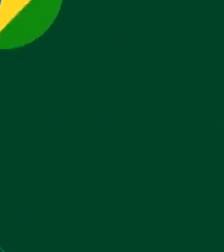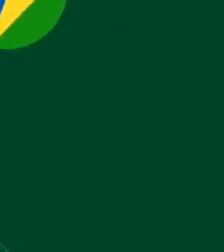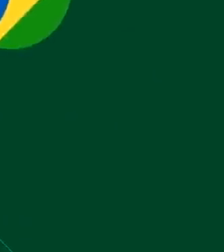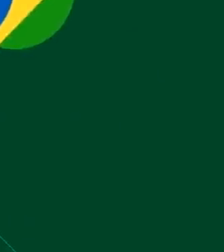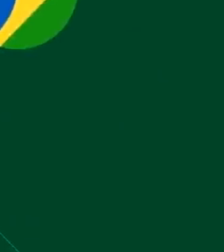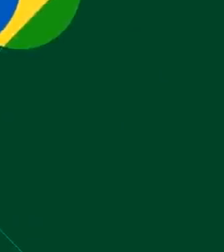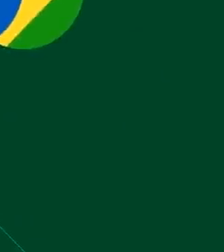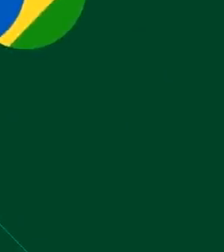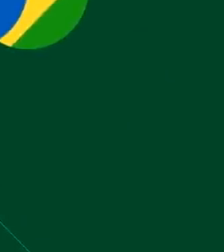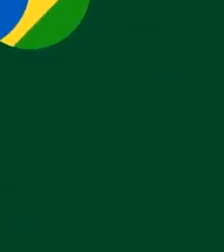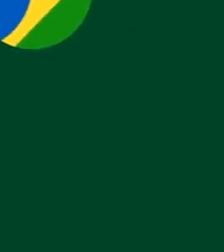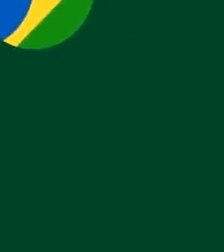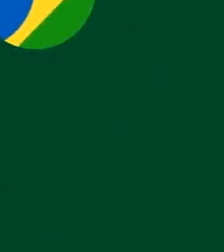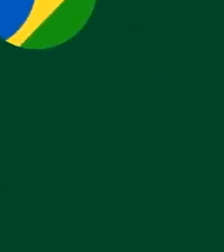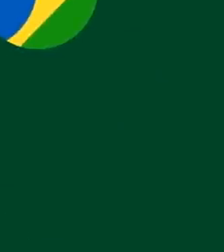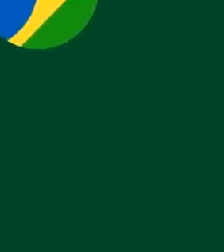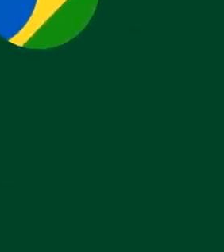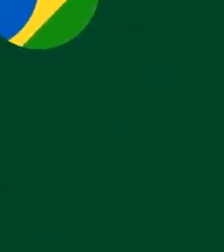Momento Saúde